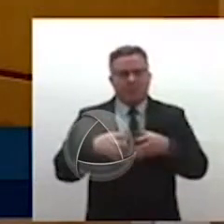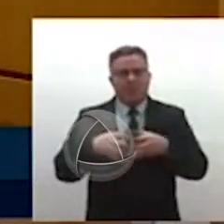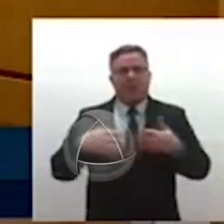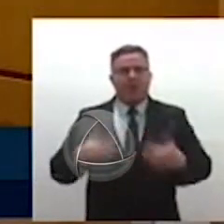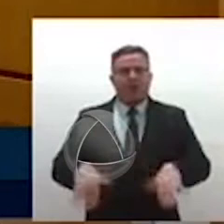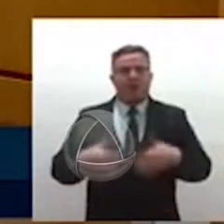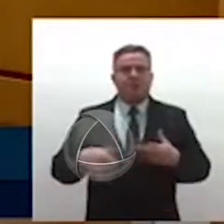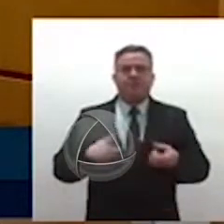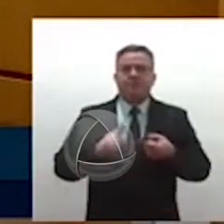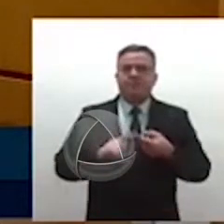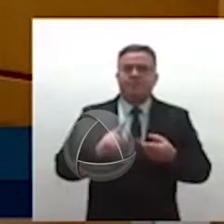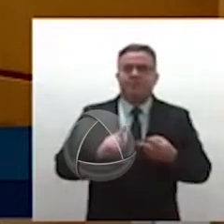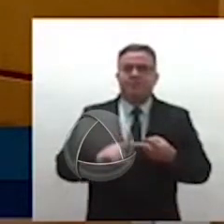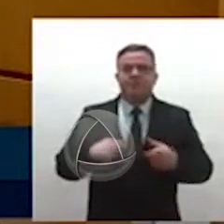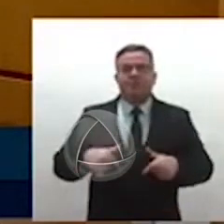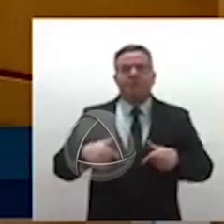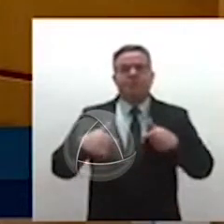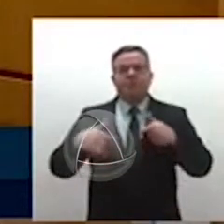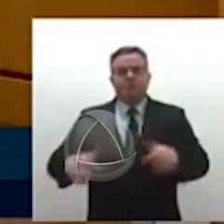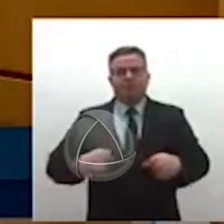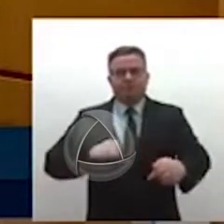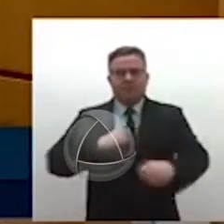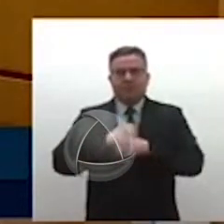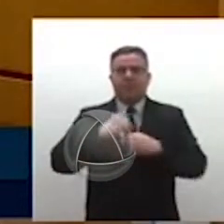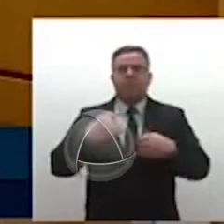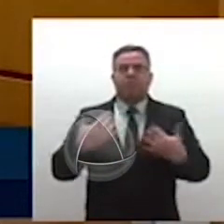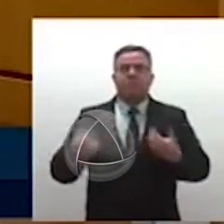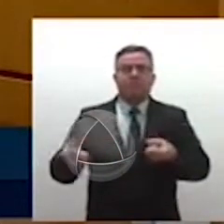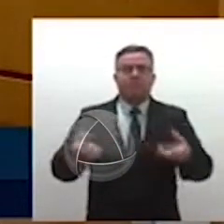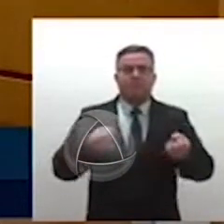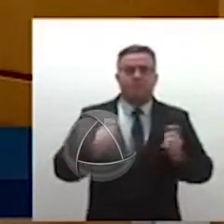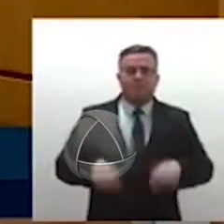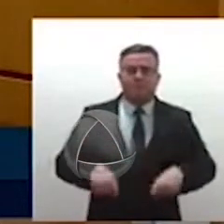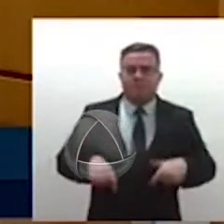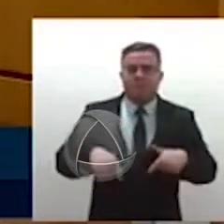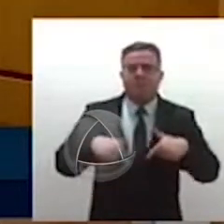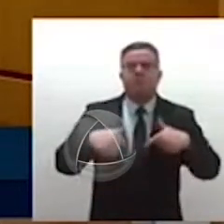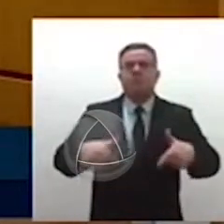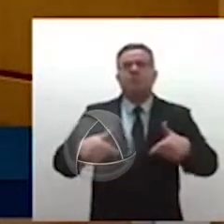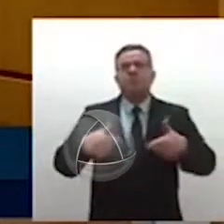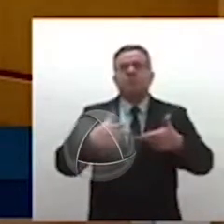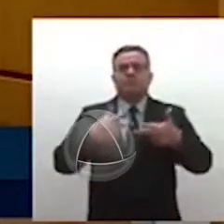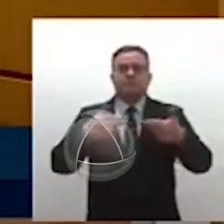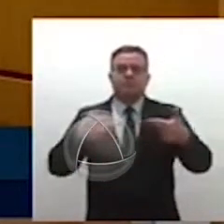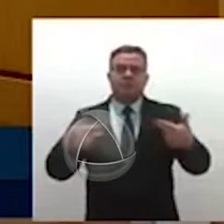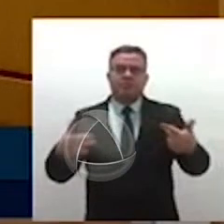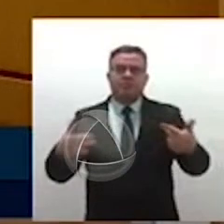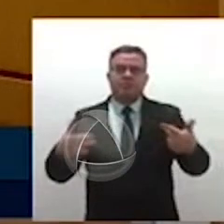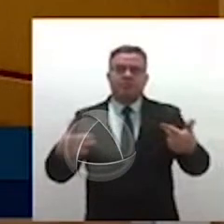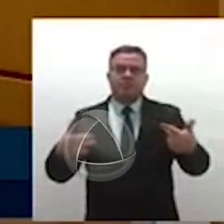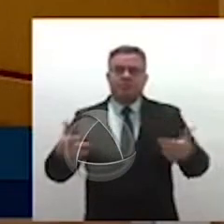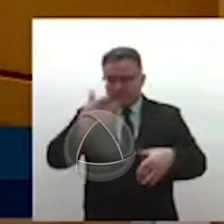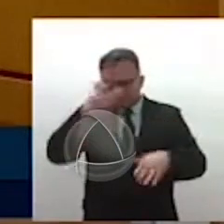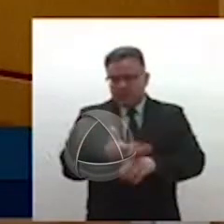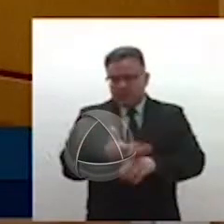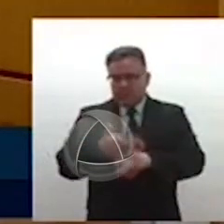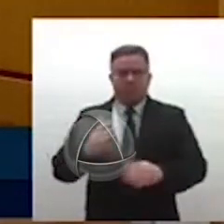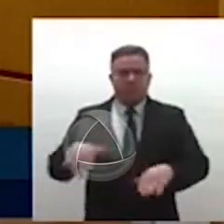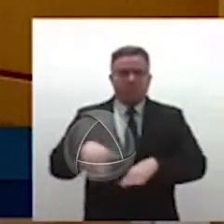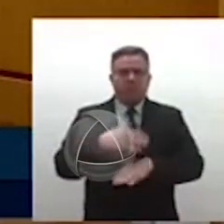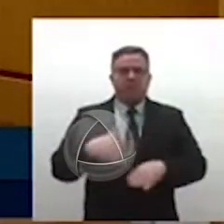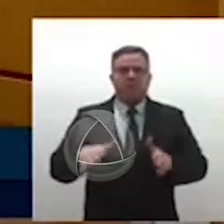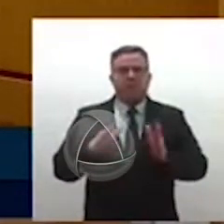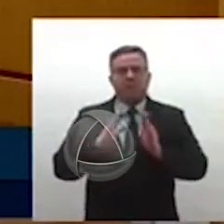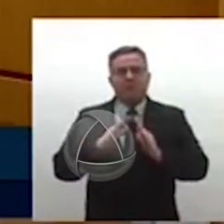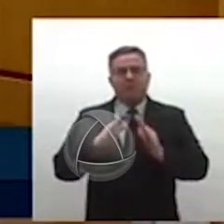com defensores e entidades que abraçam a luta e a causa das pessoas em situação de rua aqui no nosso estado.